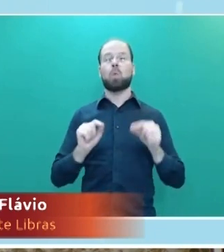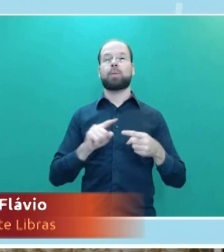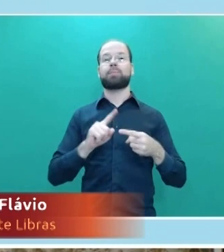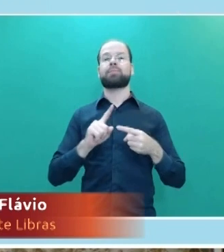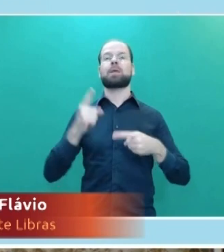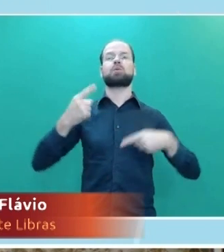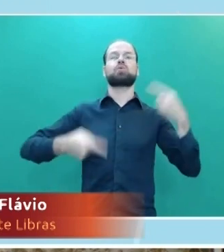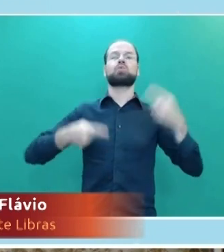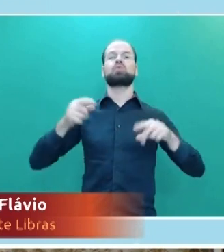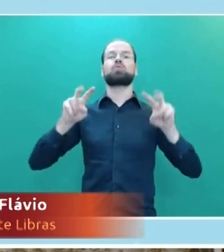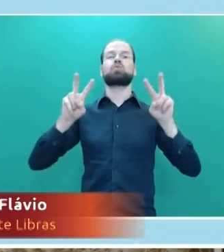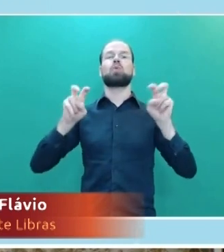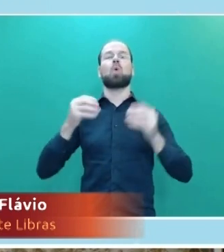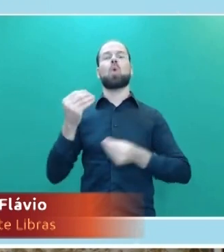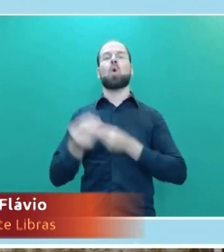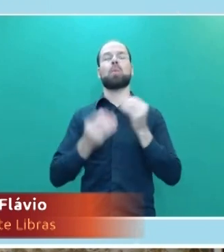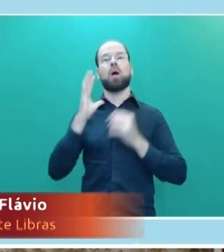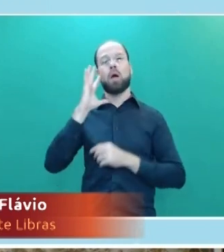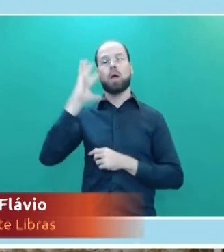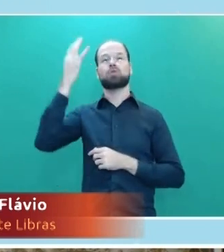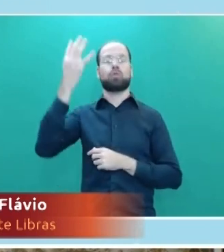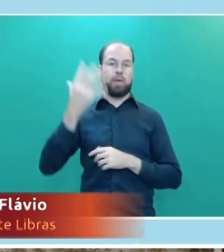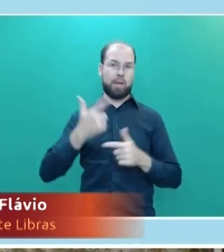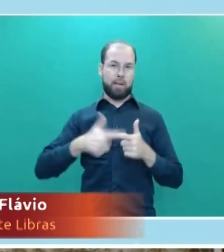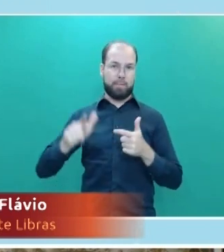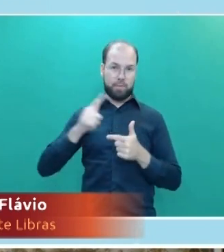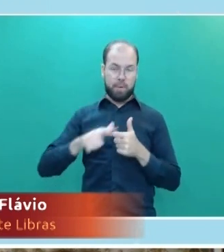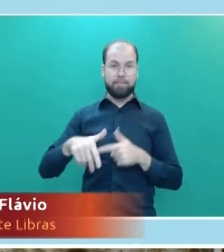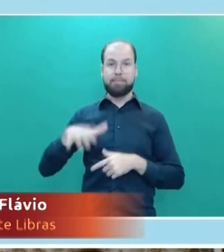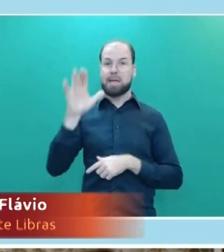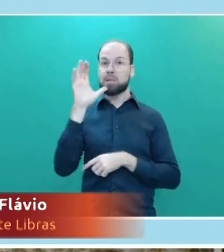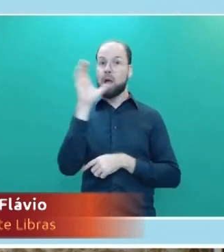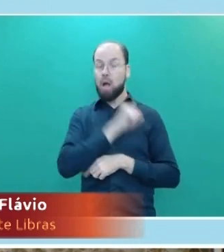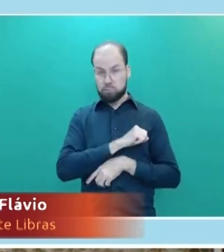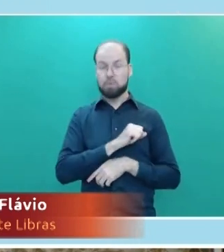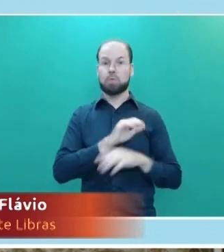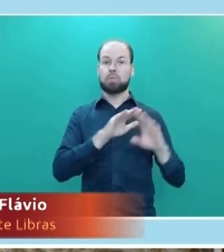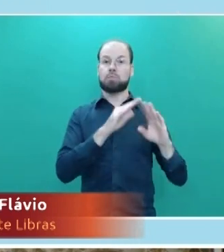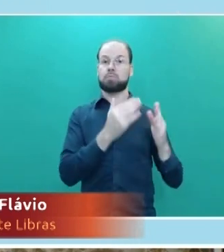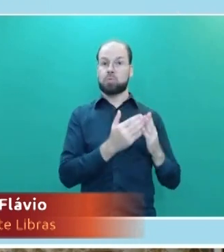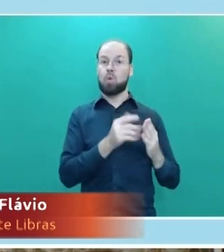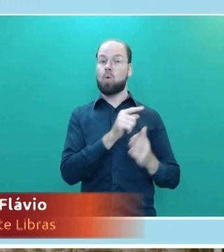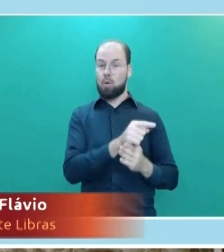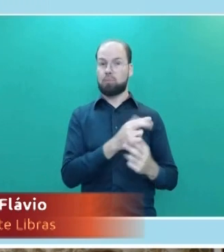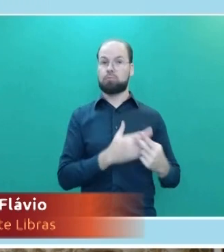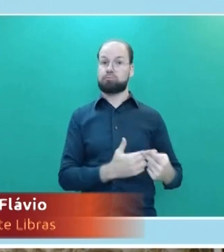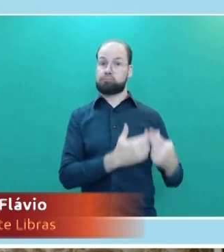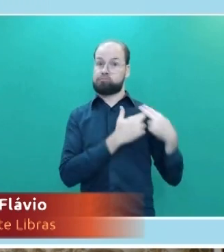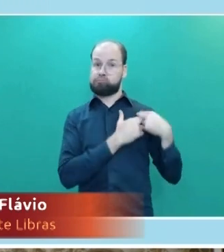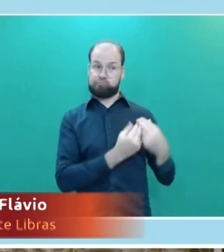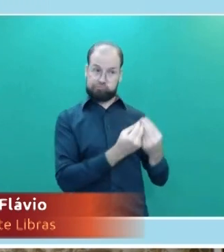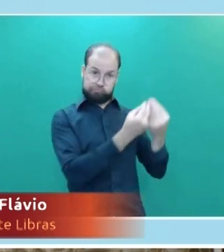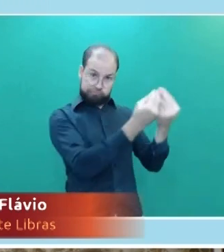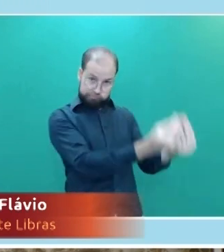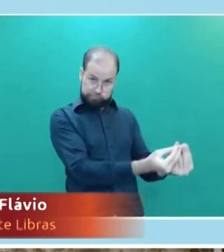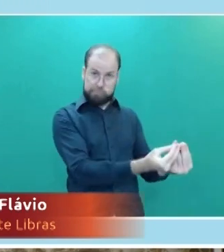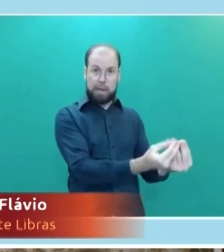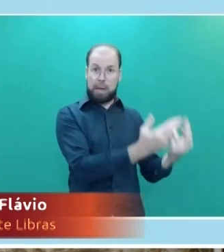como resolver esse problema de uma forma, né, mais rápida, e se coloca muito a responsabilidade na escola e no